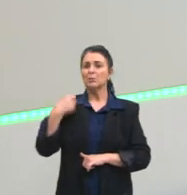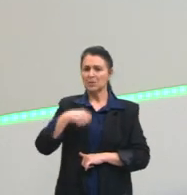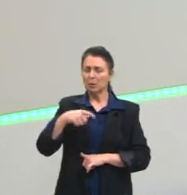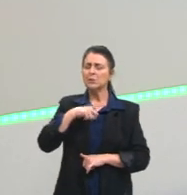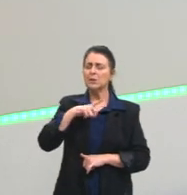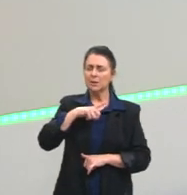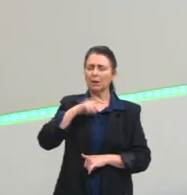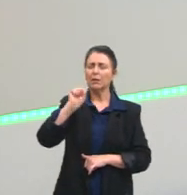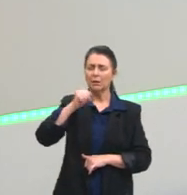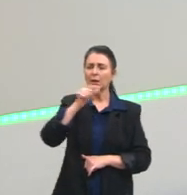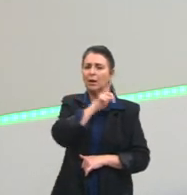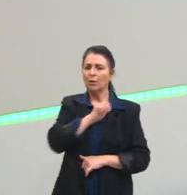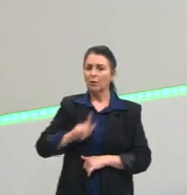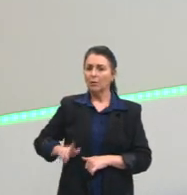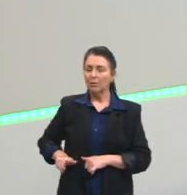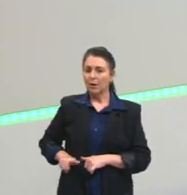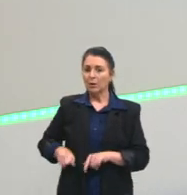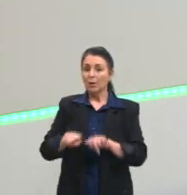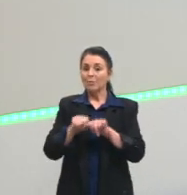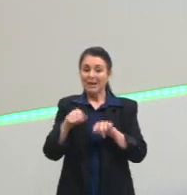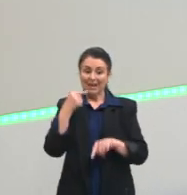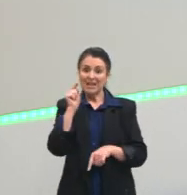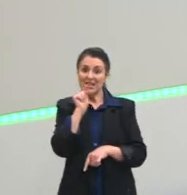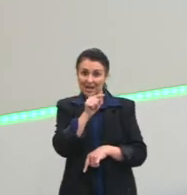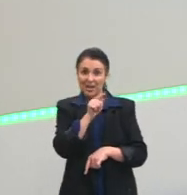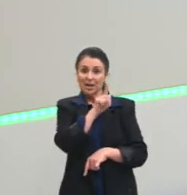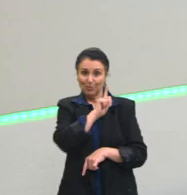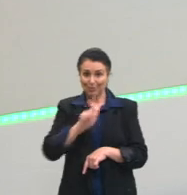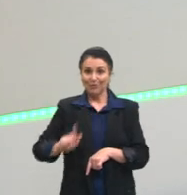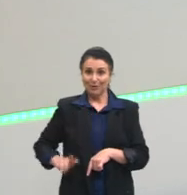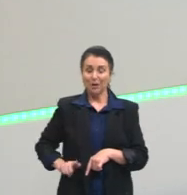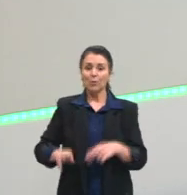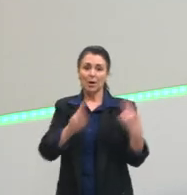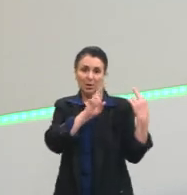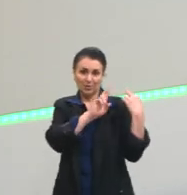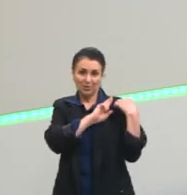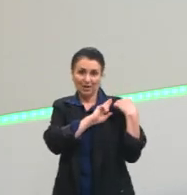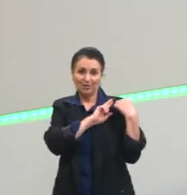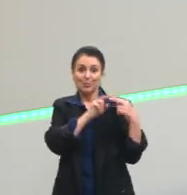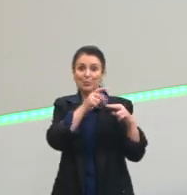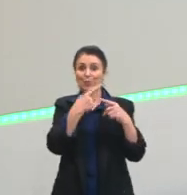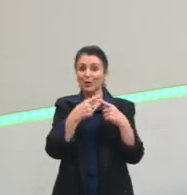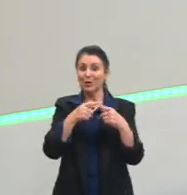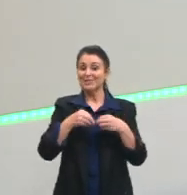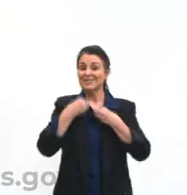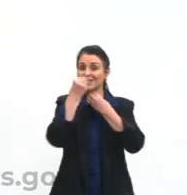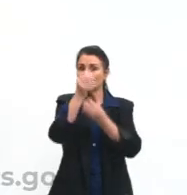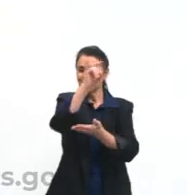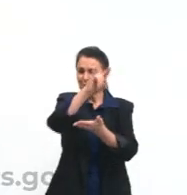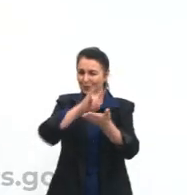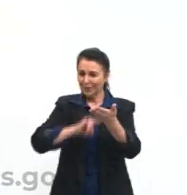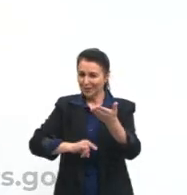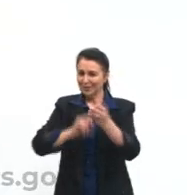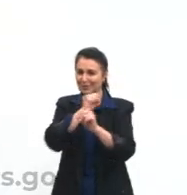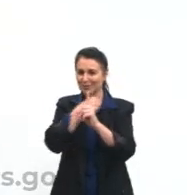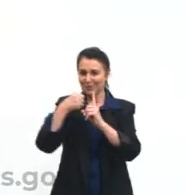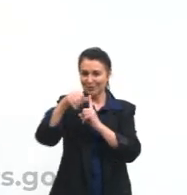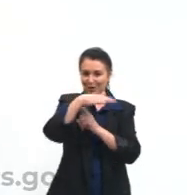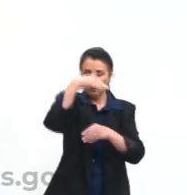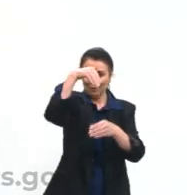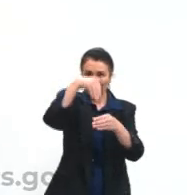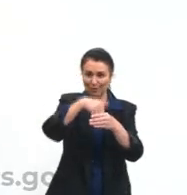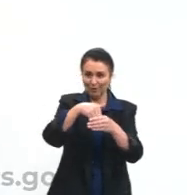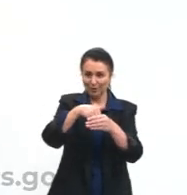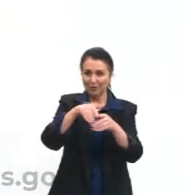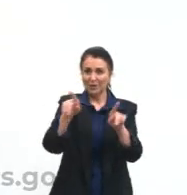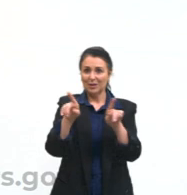governante para nós passamos nossos direitos esse governante que tá vendo um contrato social através do voto né O seu silêncio isotópicos e a